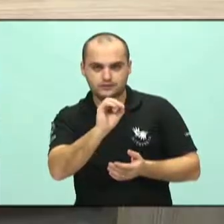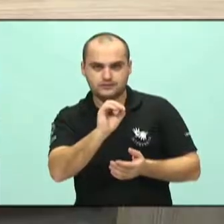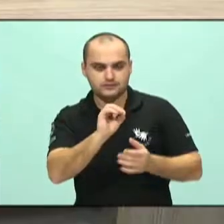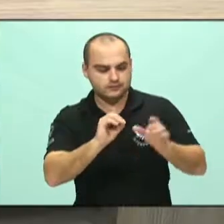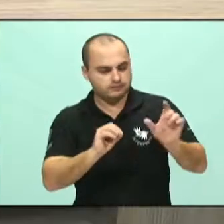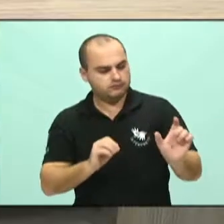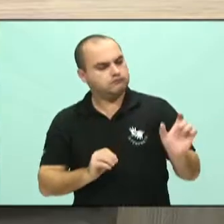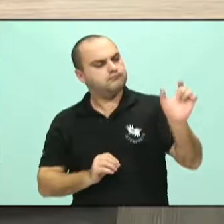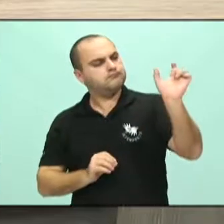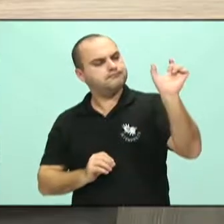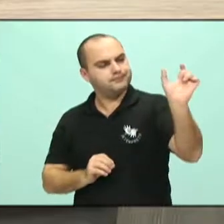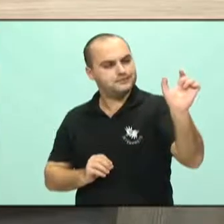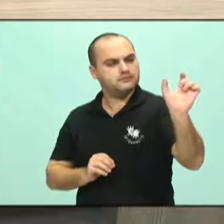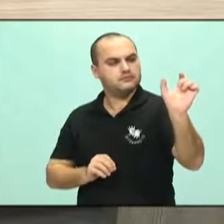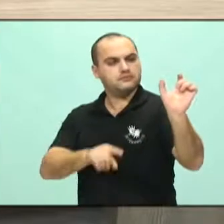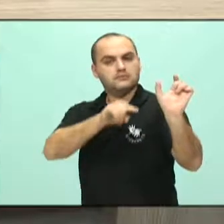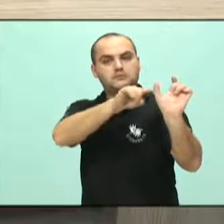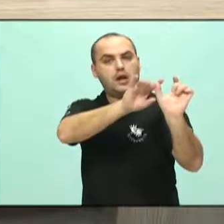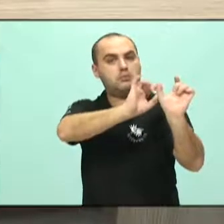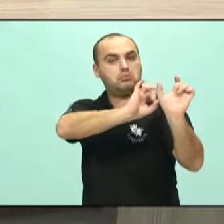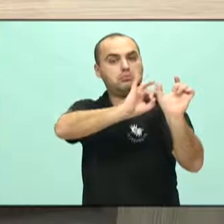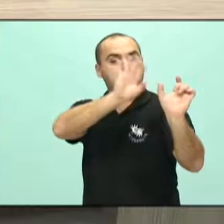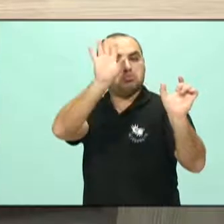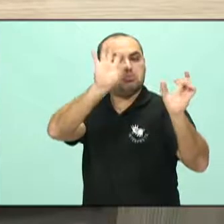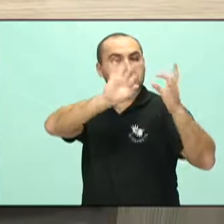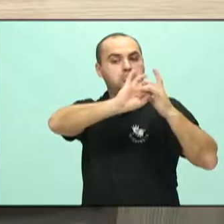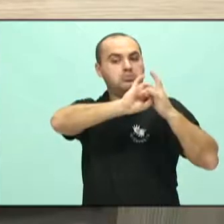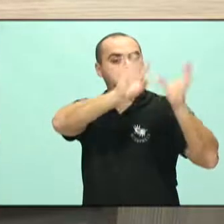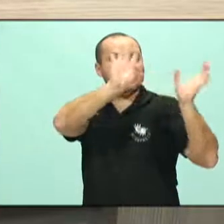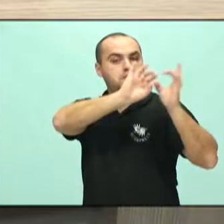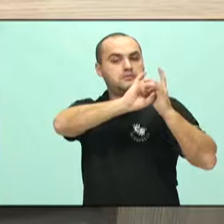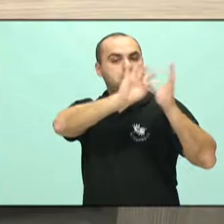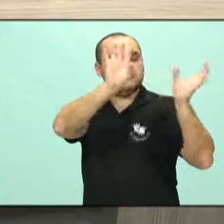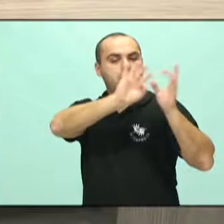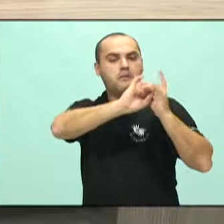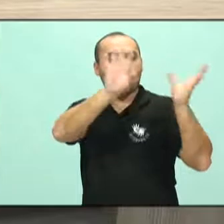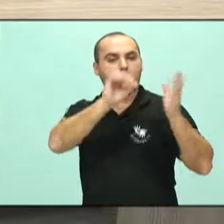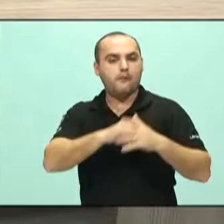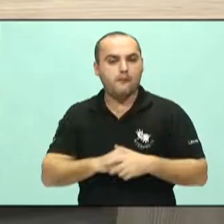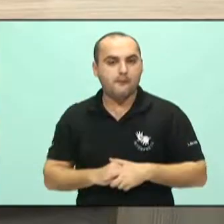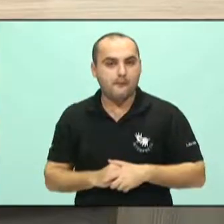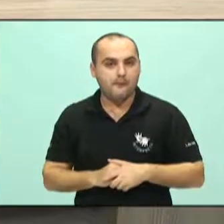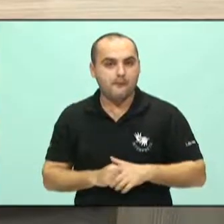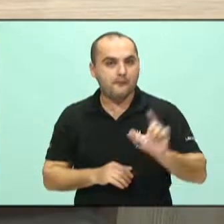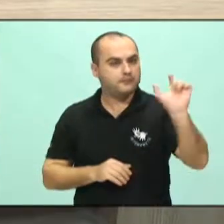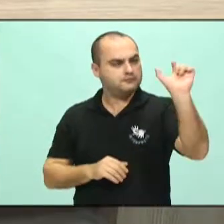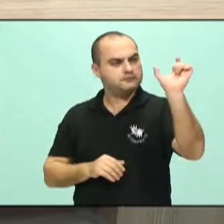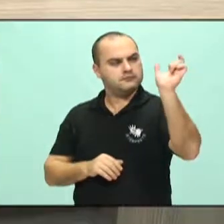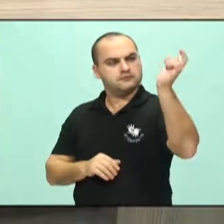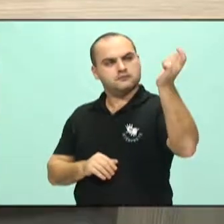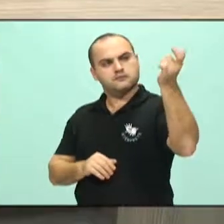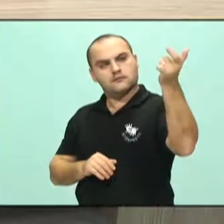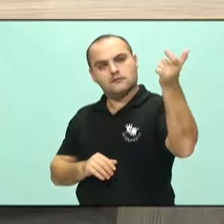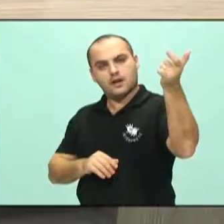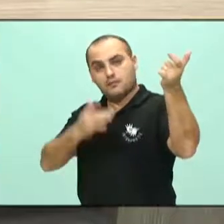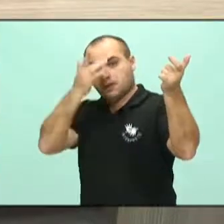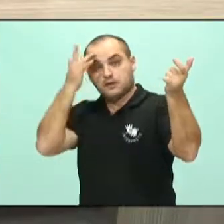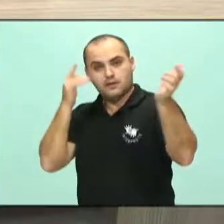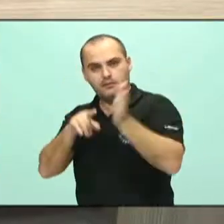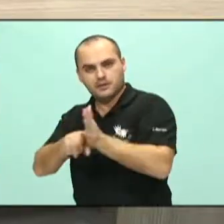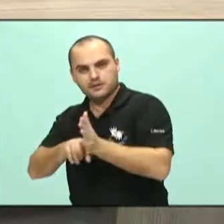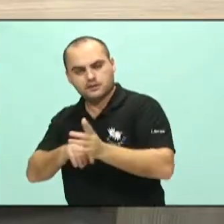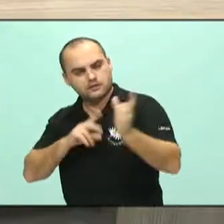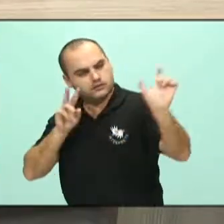que está no espaço, girando. E o historiador fica posicionado. Conforme ele se